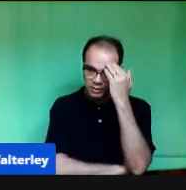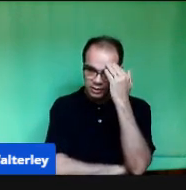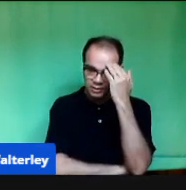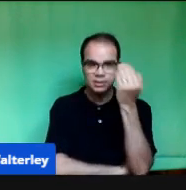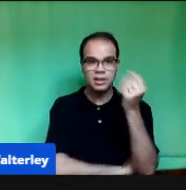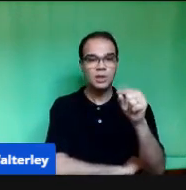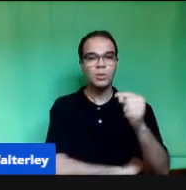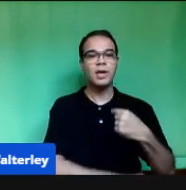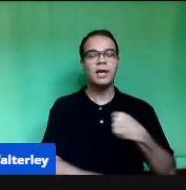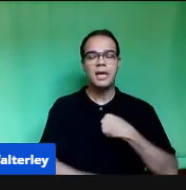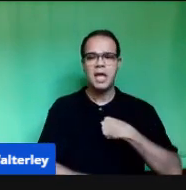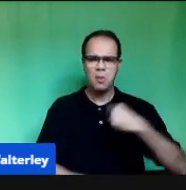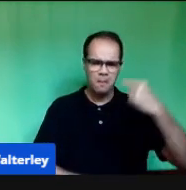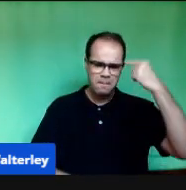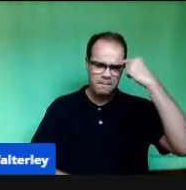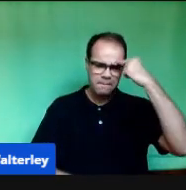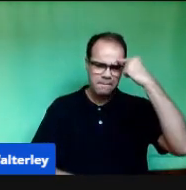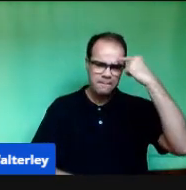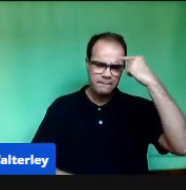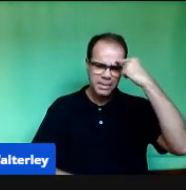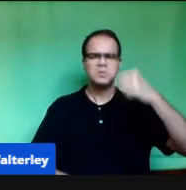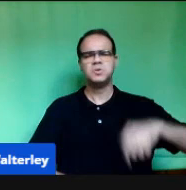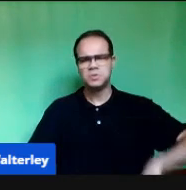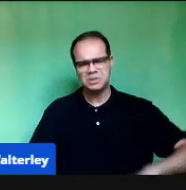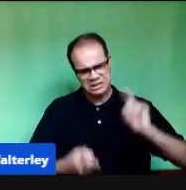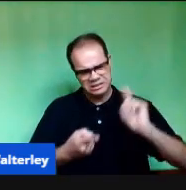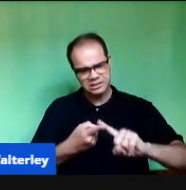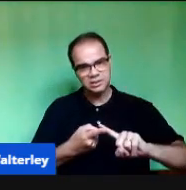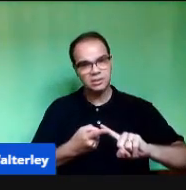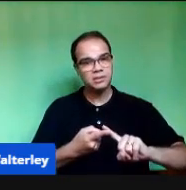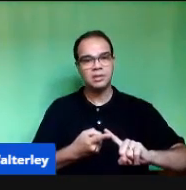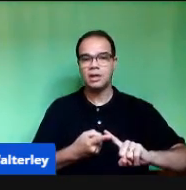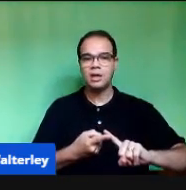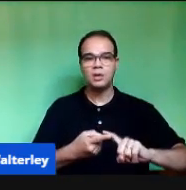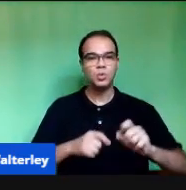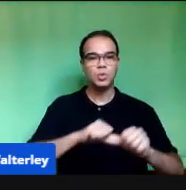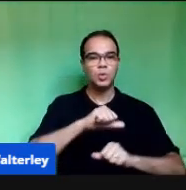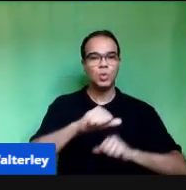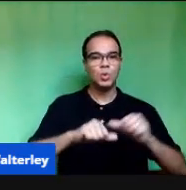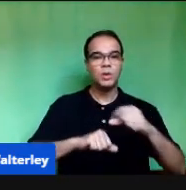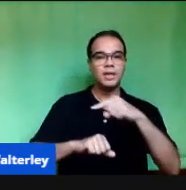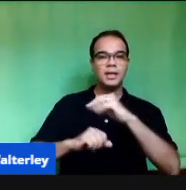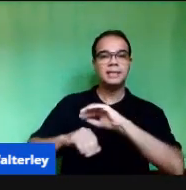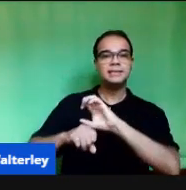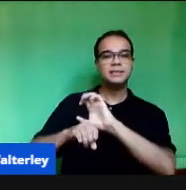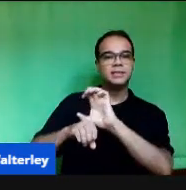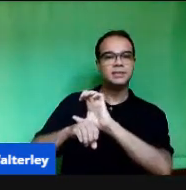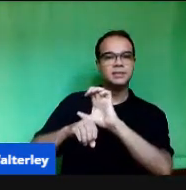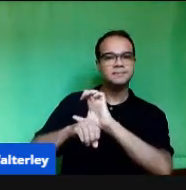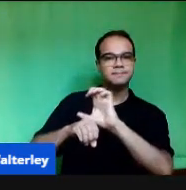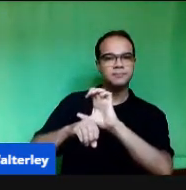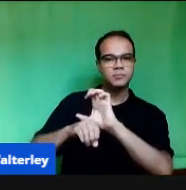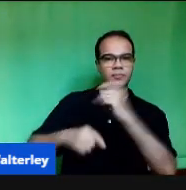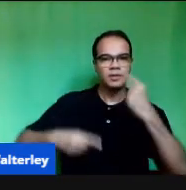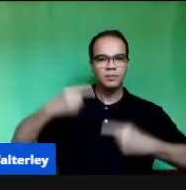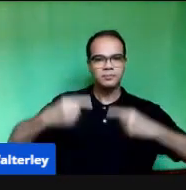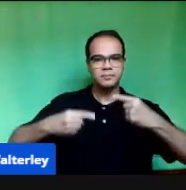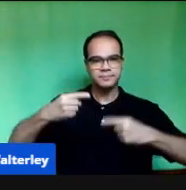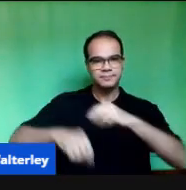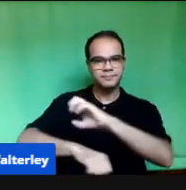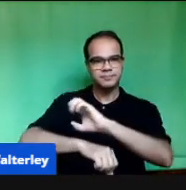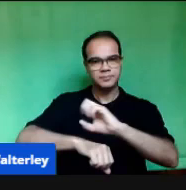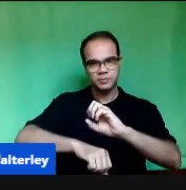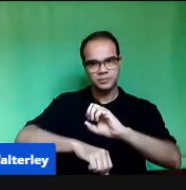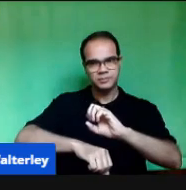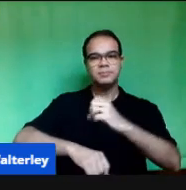é o que a ciência diz, o que os estudos dizem, o que as nossas políticas educacionais dizem, bem